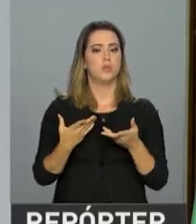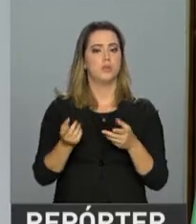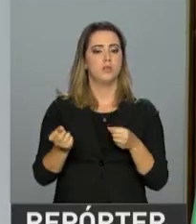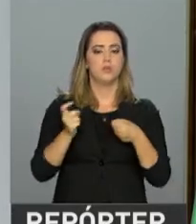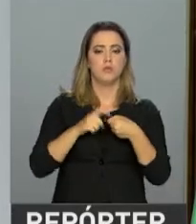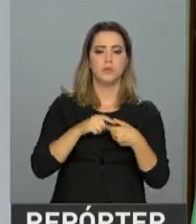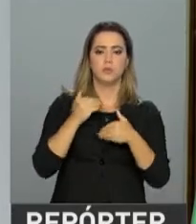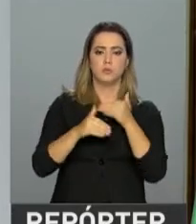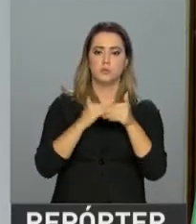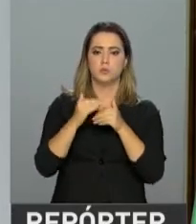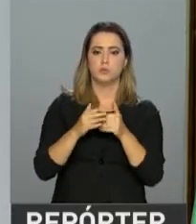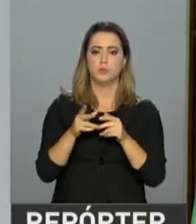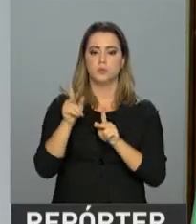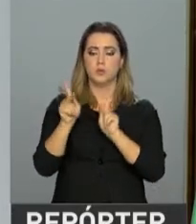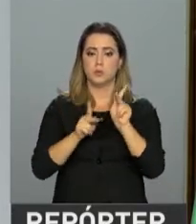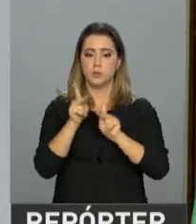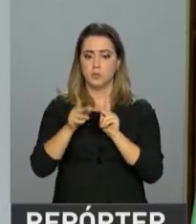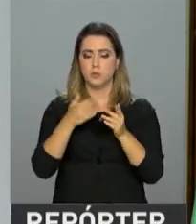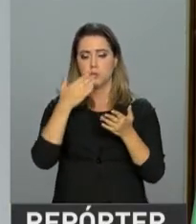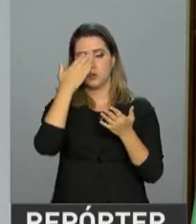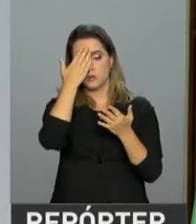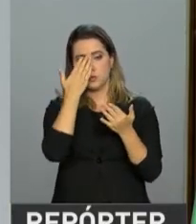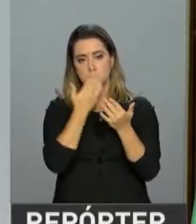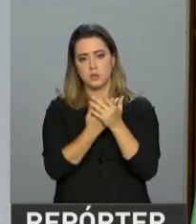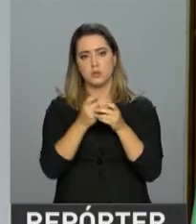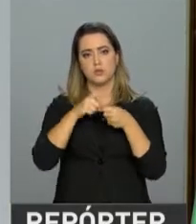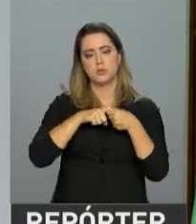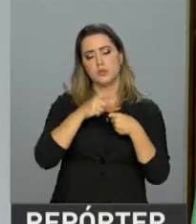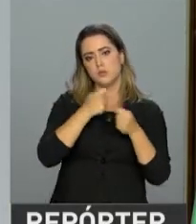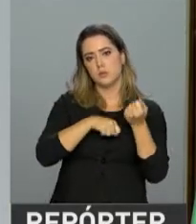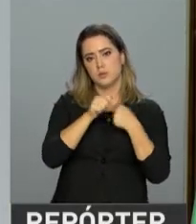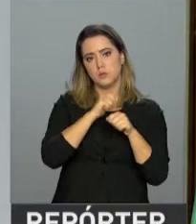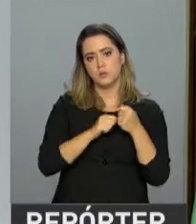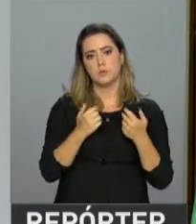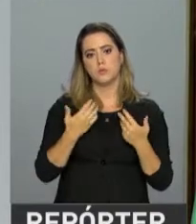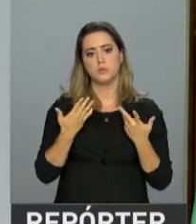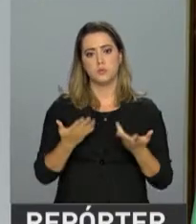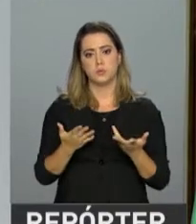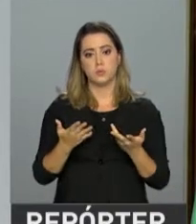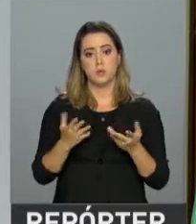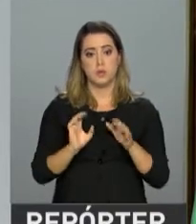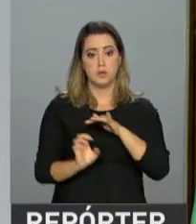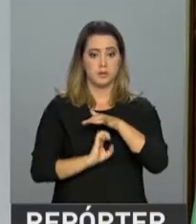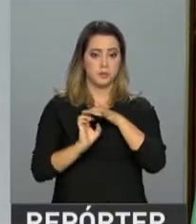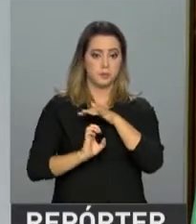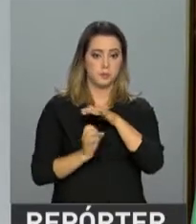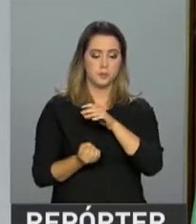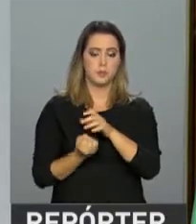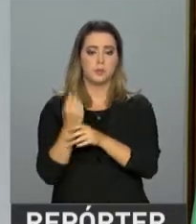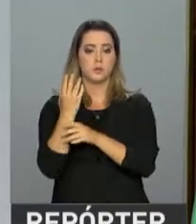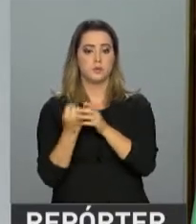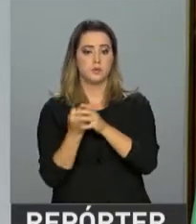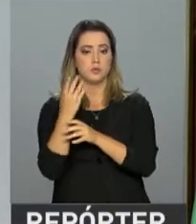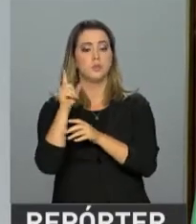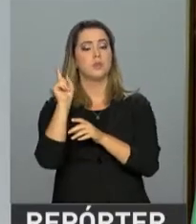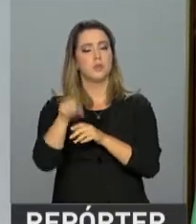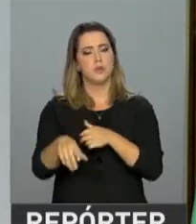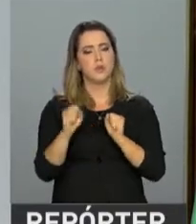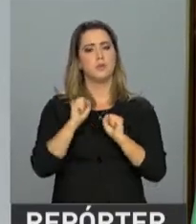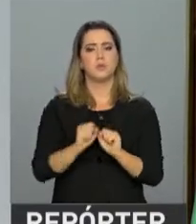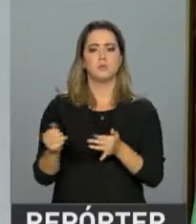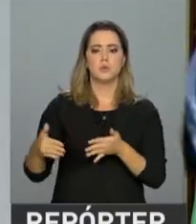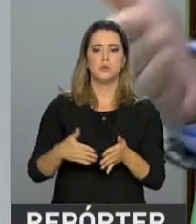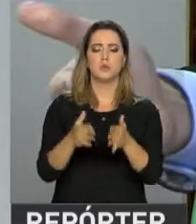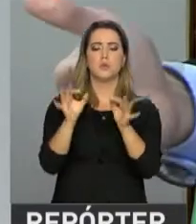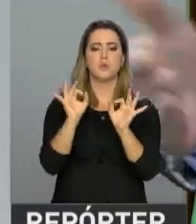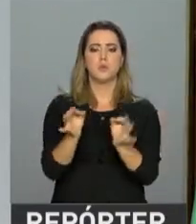brasileiros estão acreditando nesse movimento de retomada econômica e o empreendedorismo é o grande caminho para suportar e